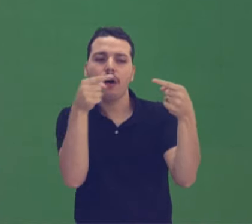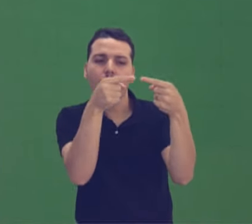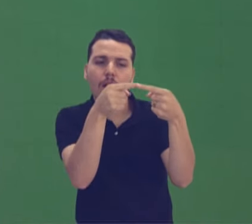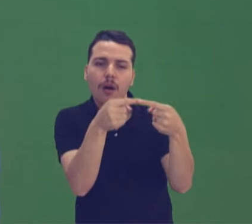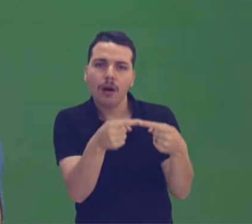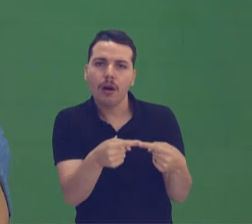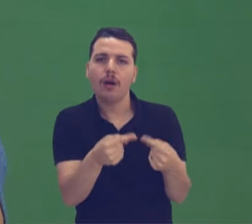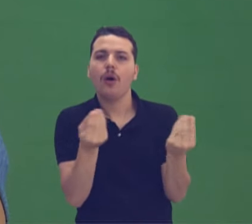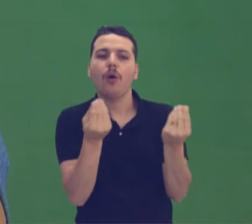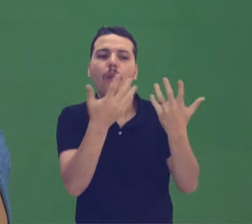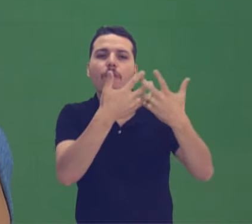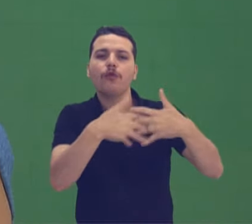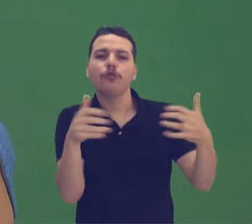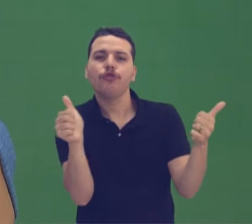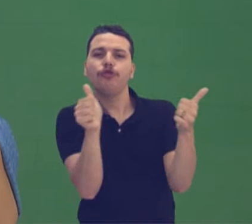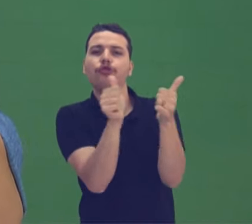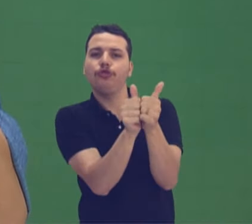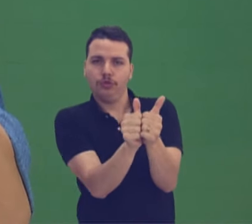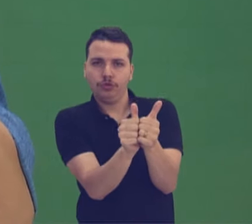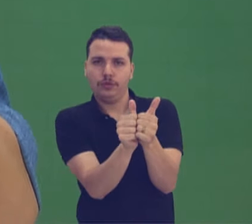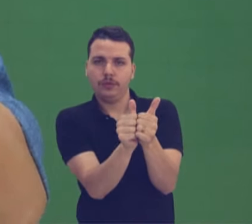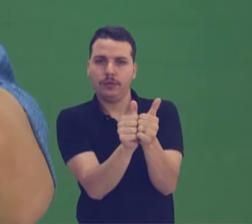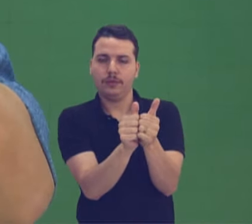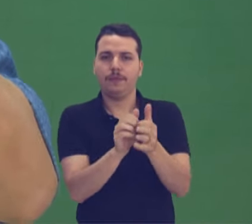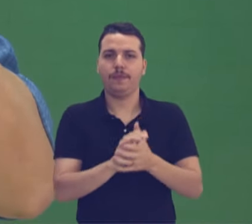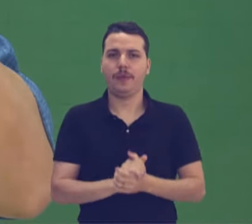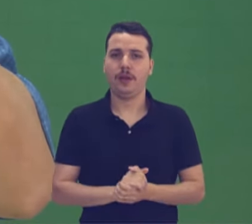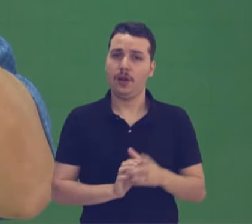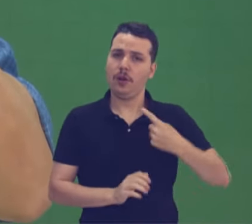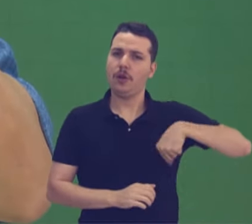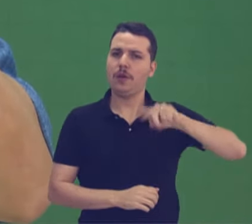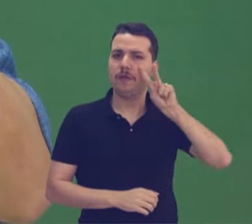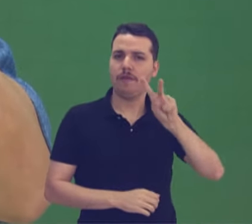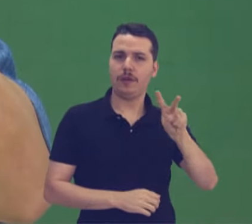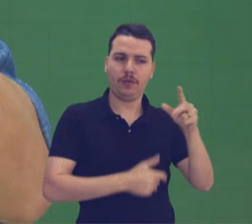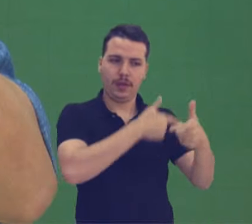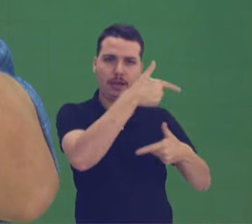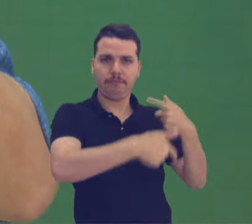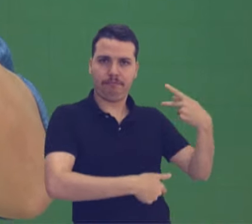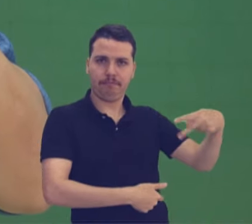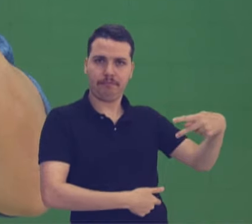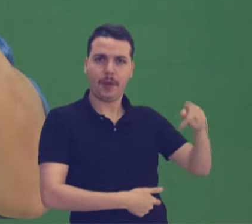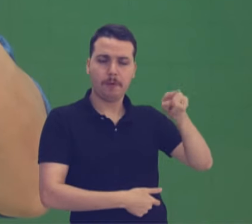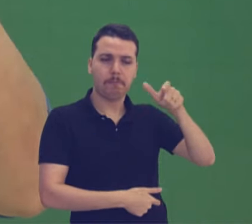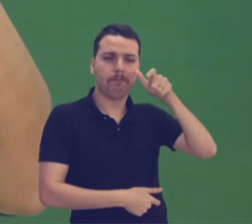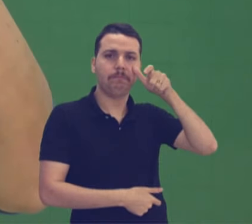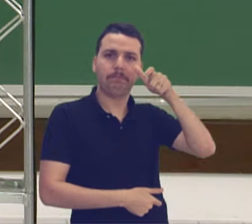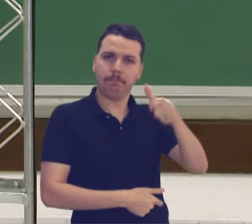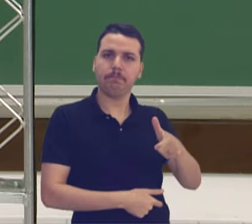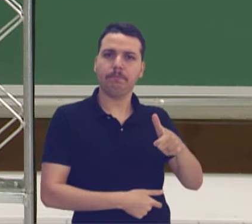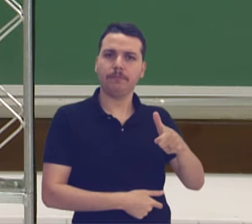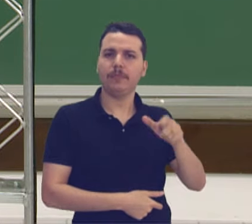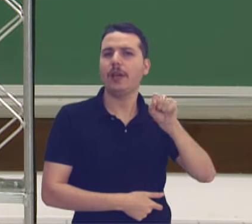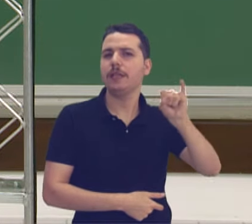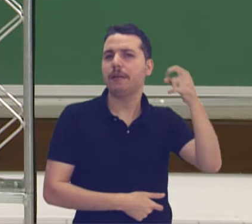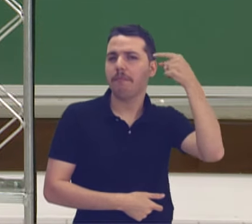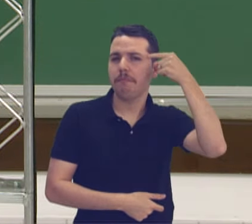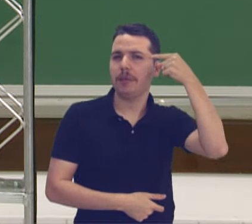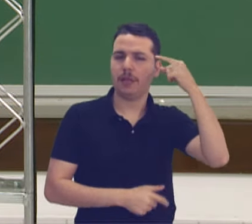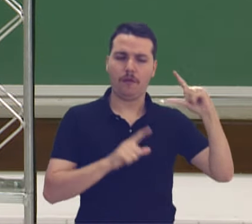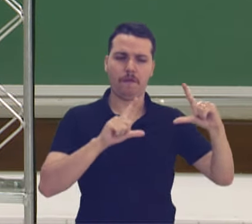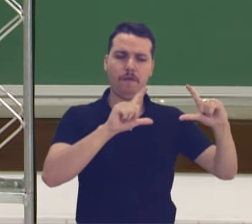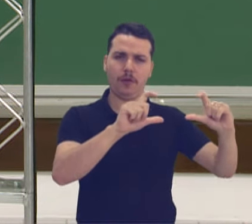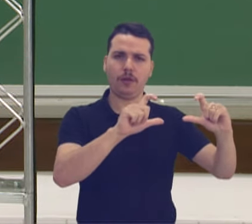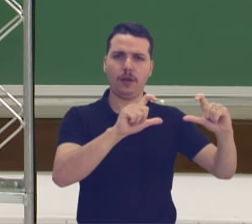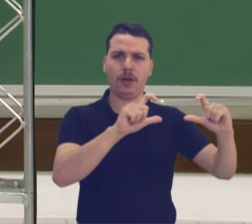alinham como que elas funcionam juntas a gente viu nesse trabalho dele que eu acho bastante interessante que se pensarmos a